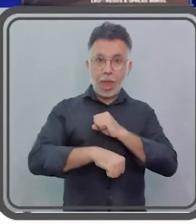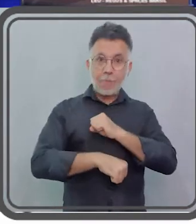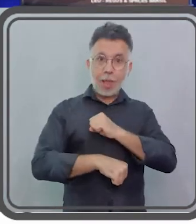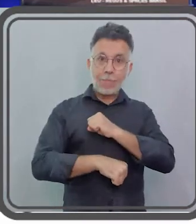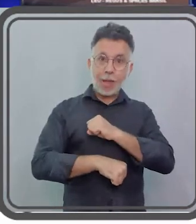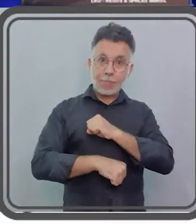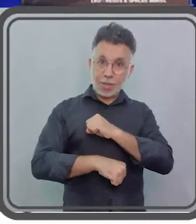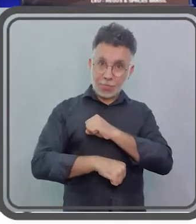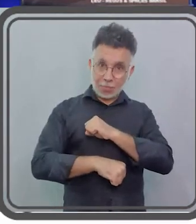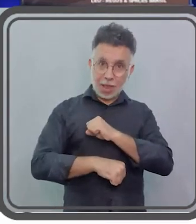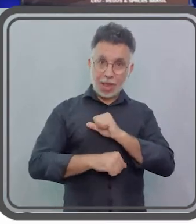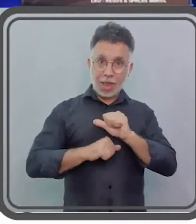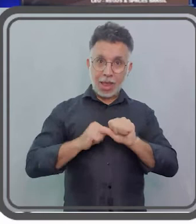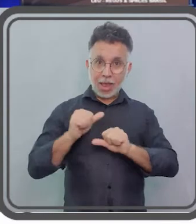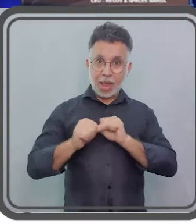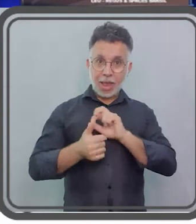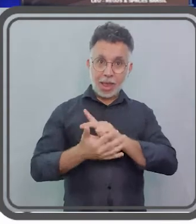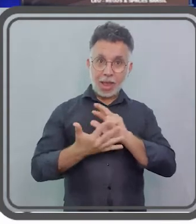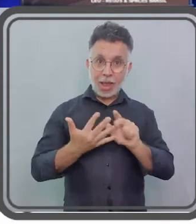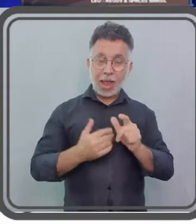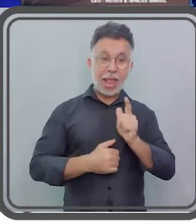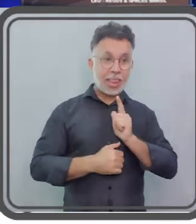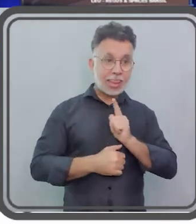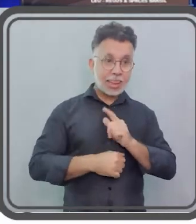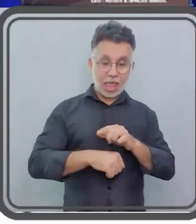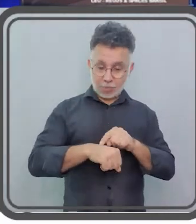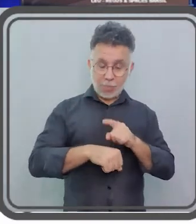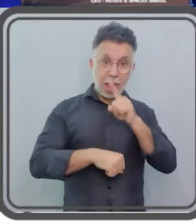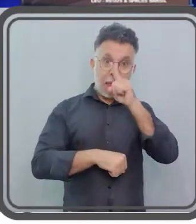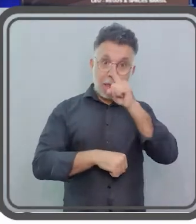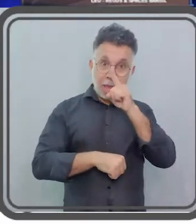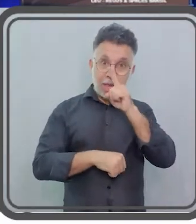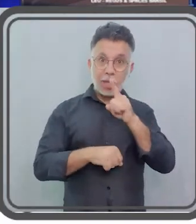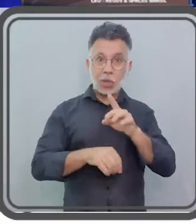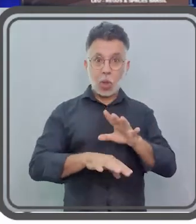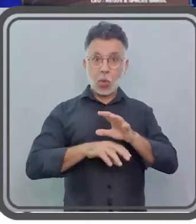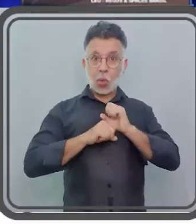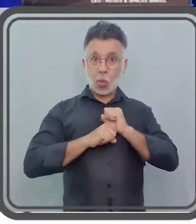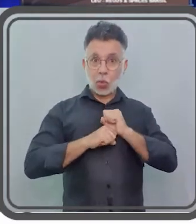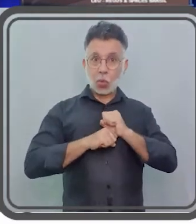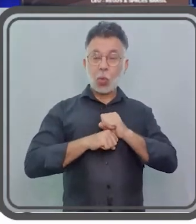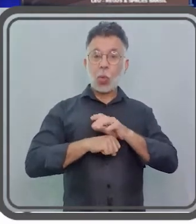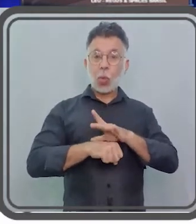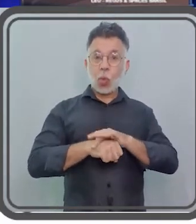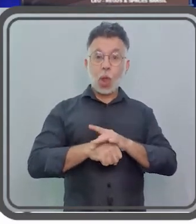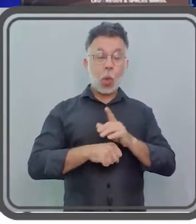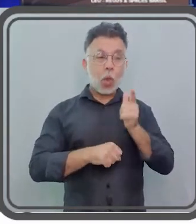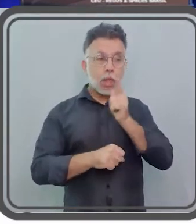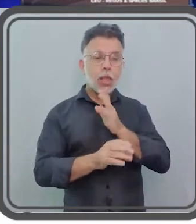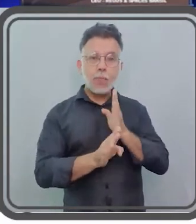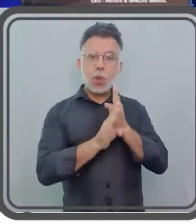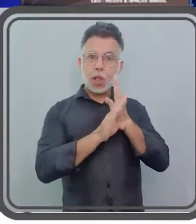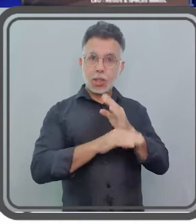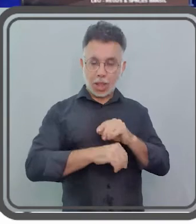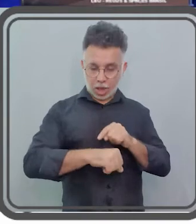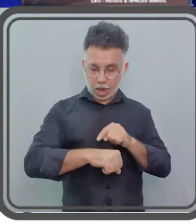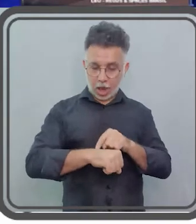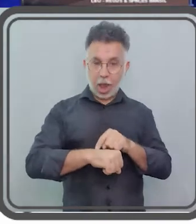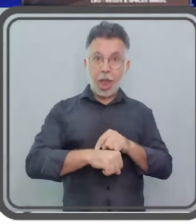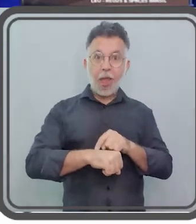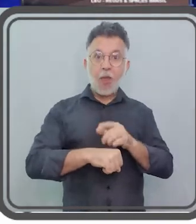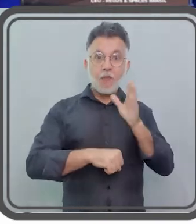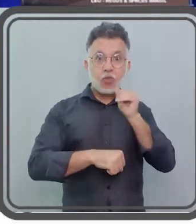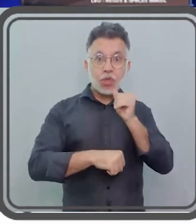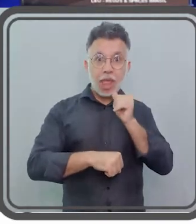variabilidade cardíaca. Temos identificação de risco infeccioso. Conseguimos identificar funcionários com risco de COVID 2 dias antes